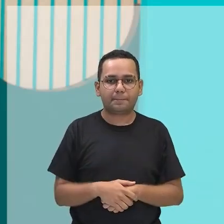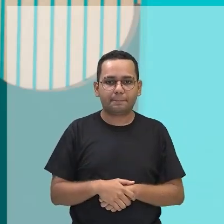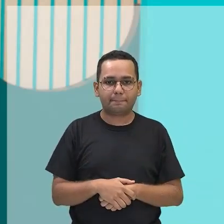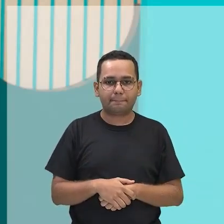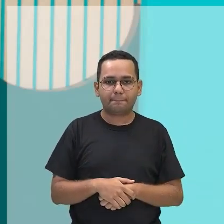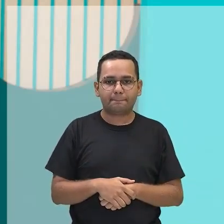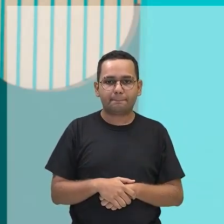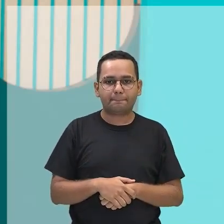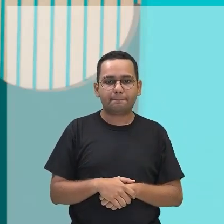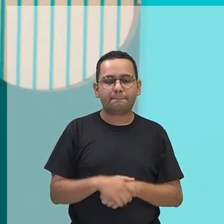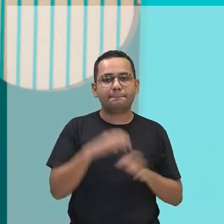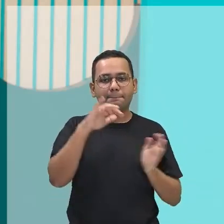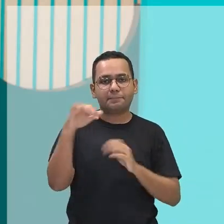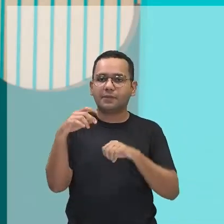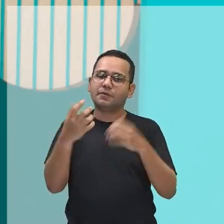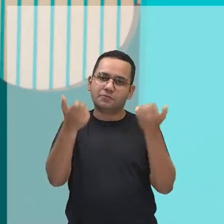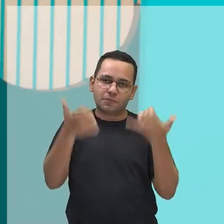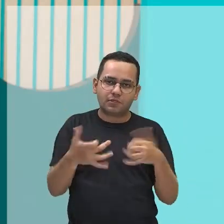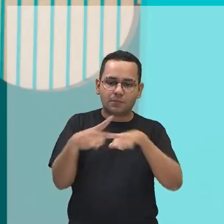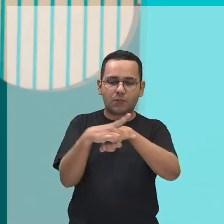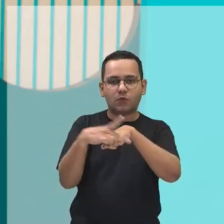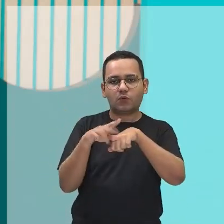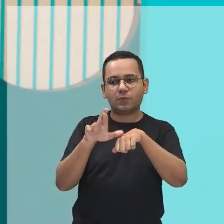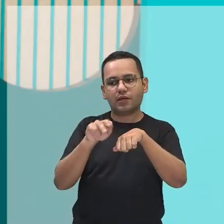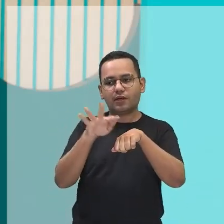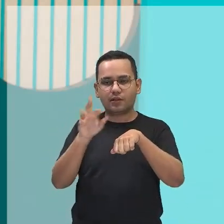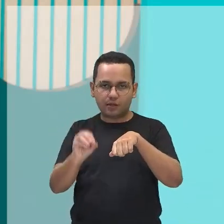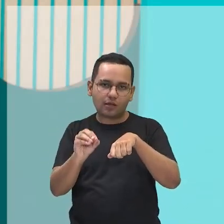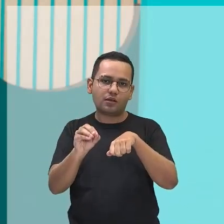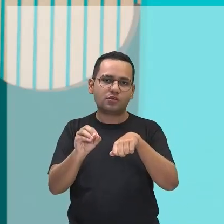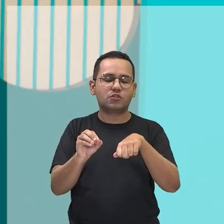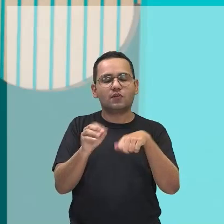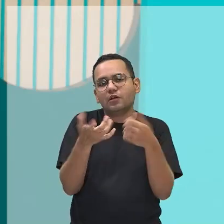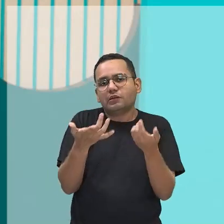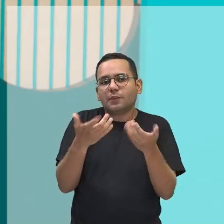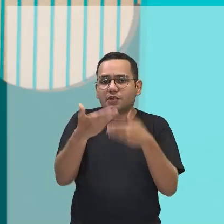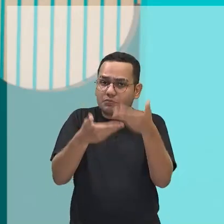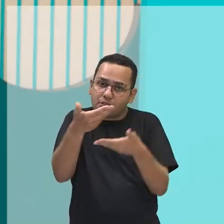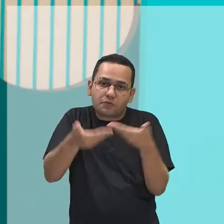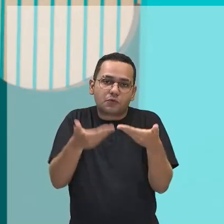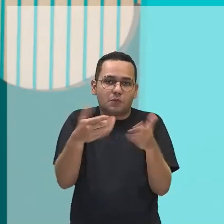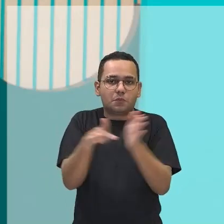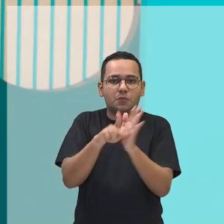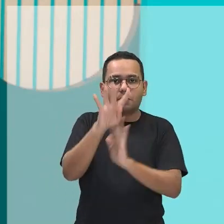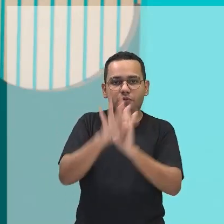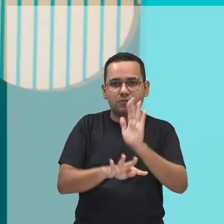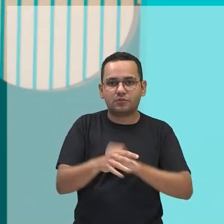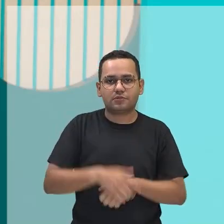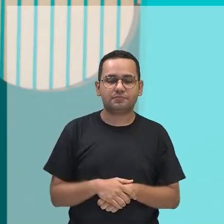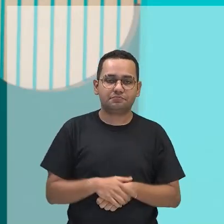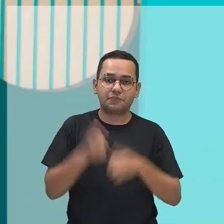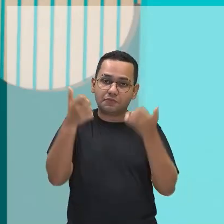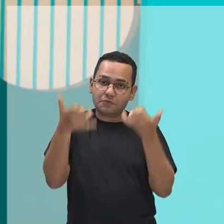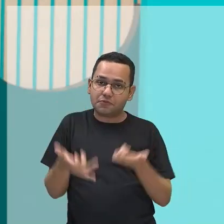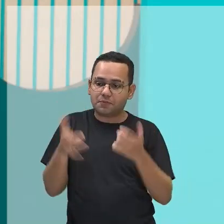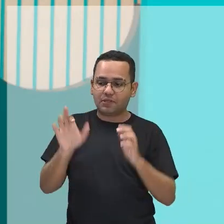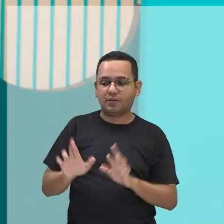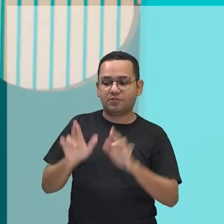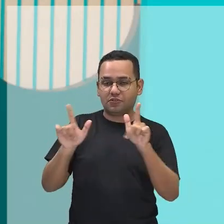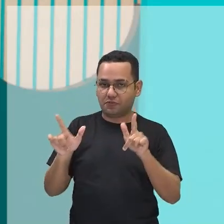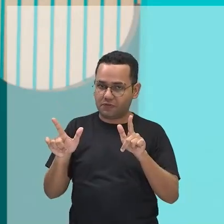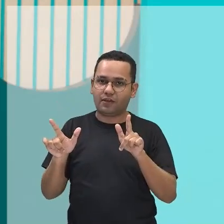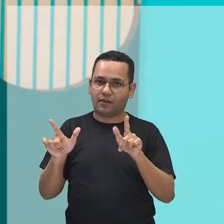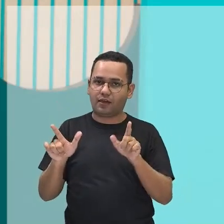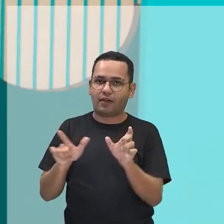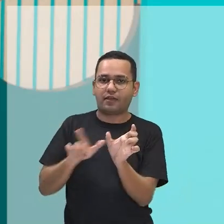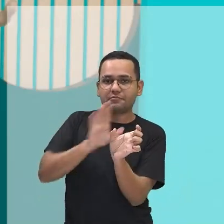o que são pronomes relativos, como eles funcionam no texto, e nós vimos aí a diferença entre sentido real e sentido não